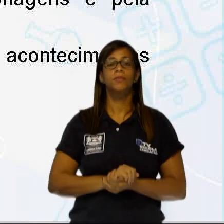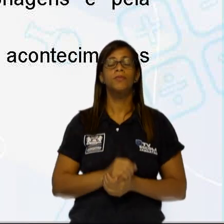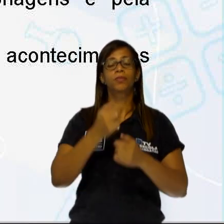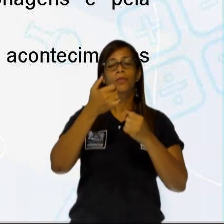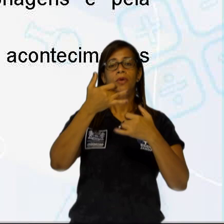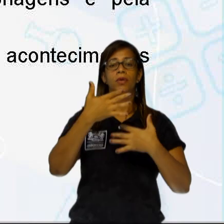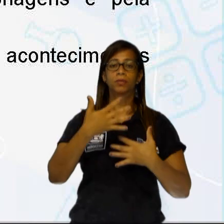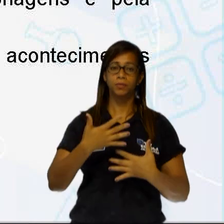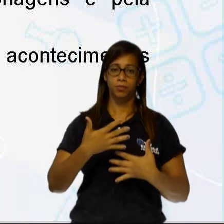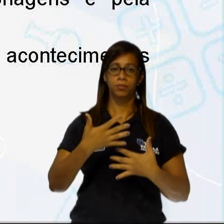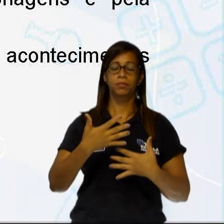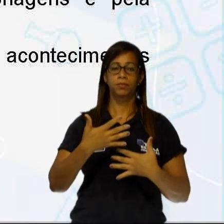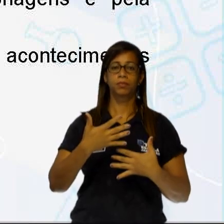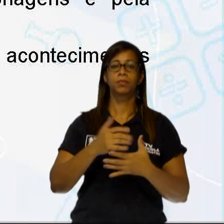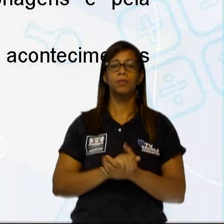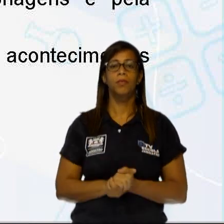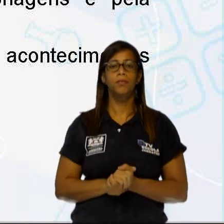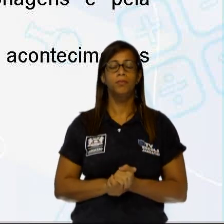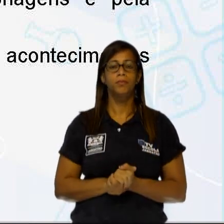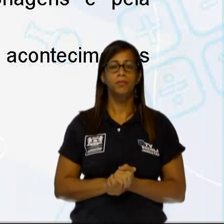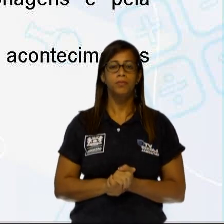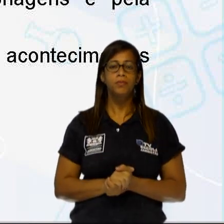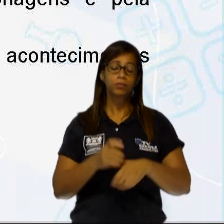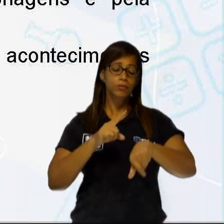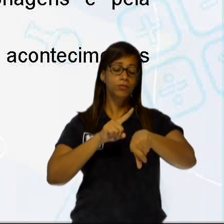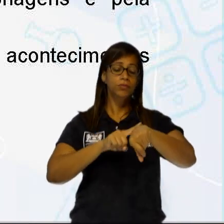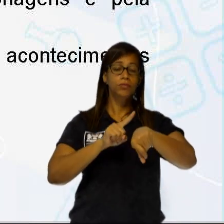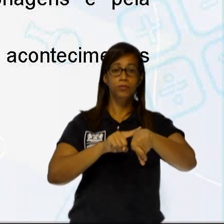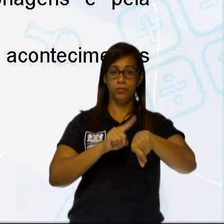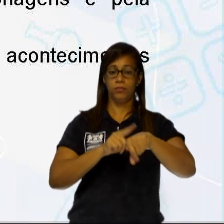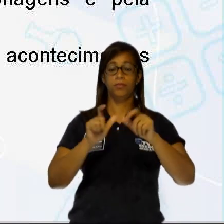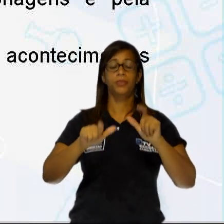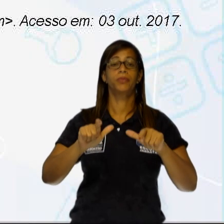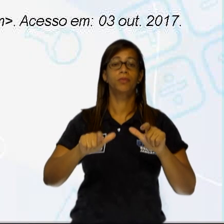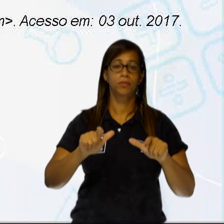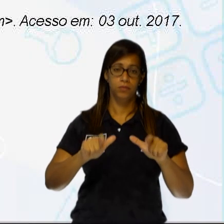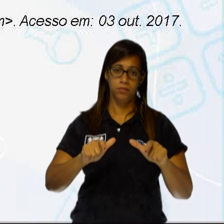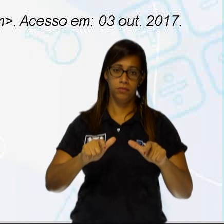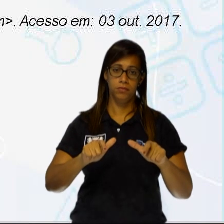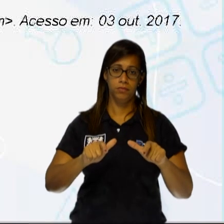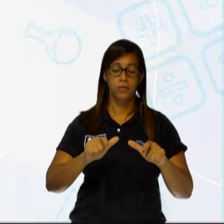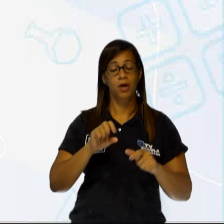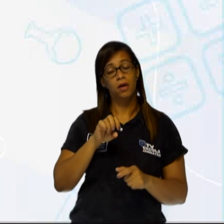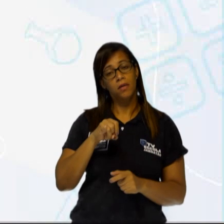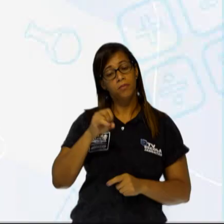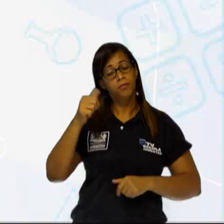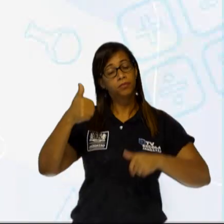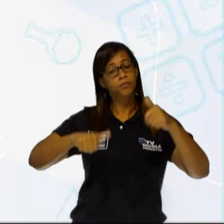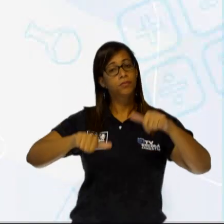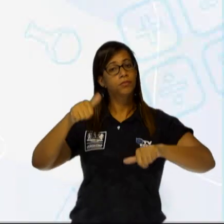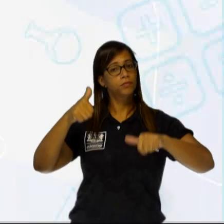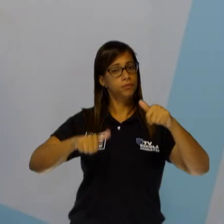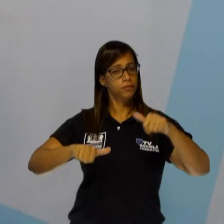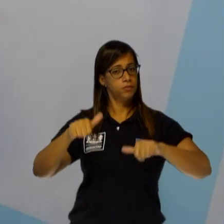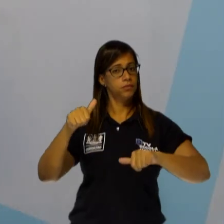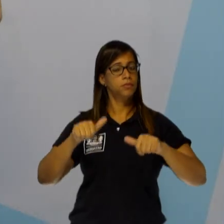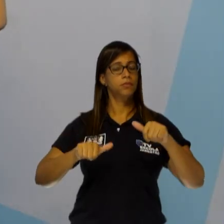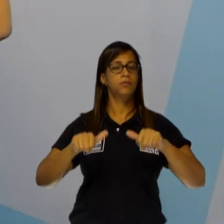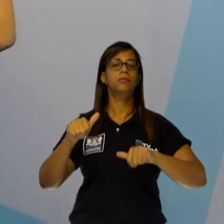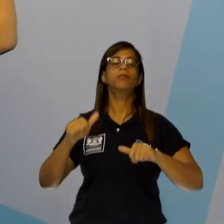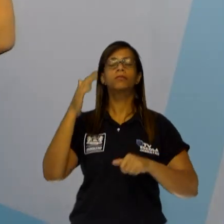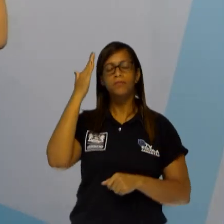descrição dos personagens, do local e do tempo. Bom, gente, se a gente voltar um pouquinho, nós vamos perceber